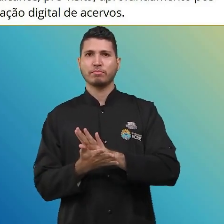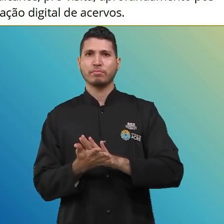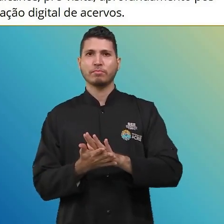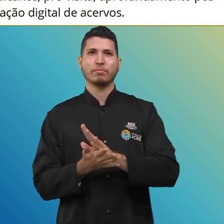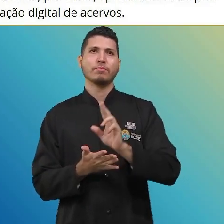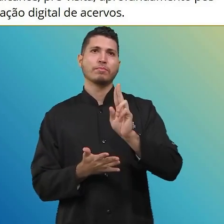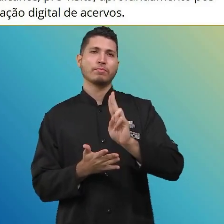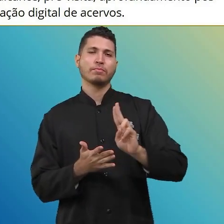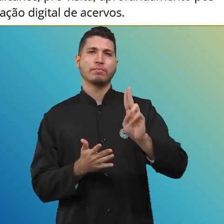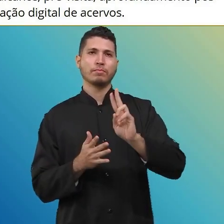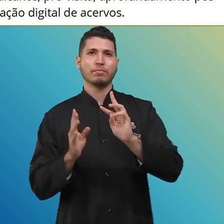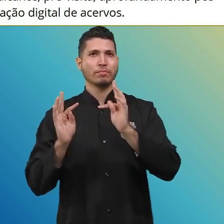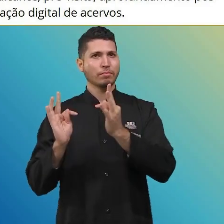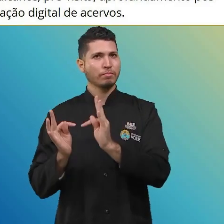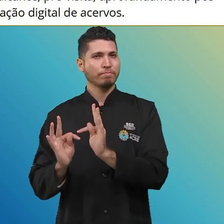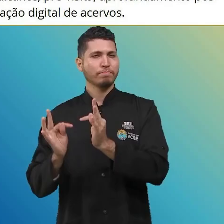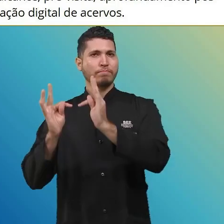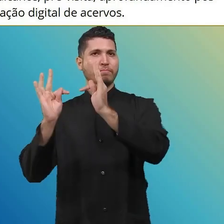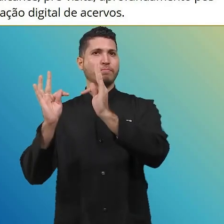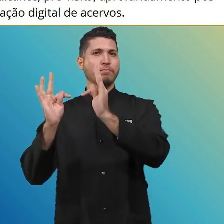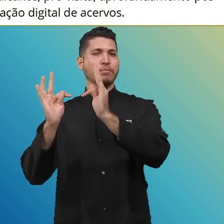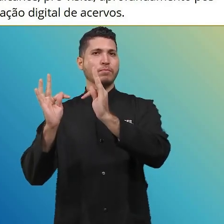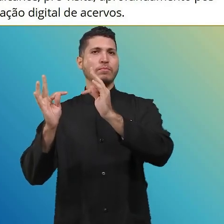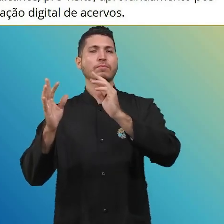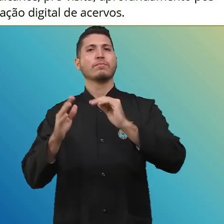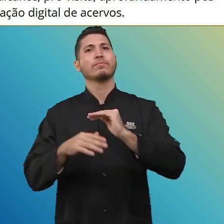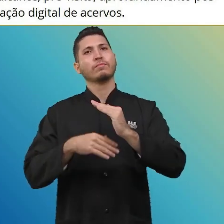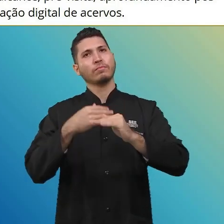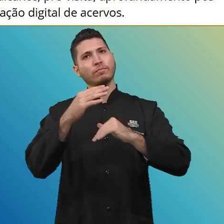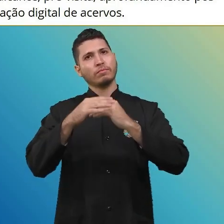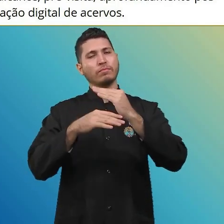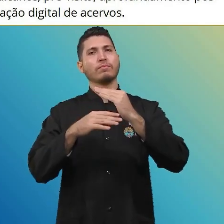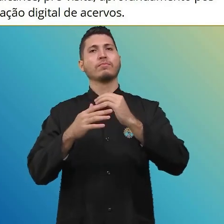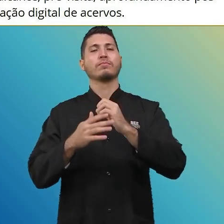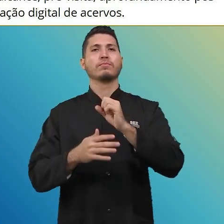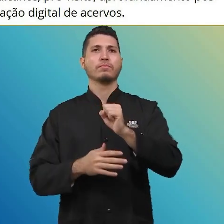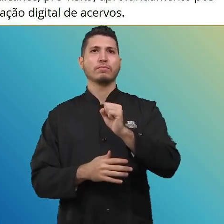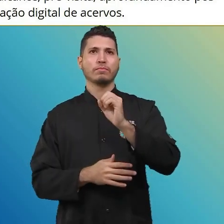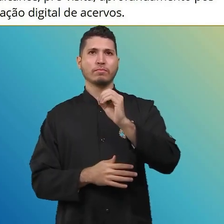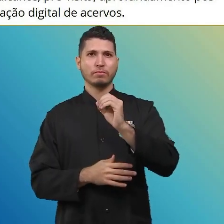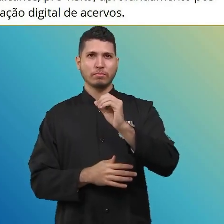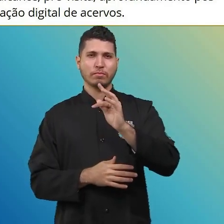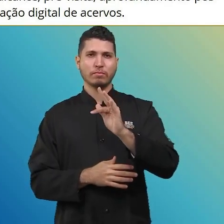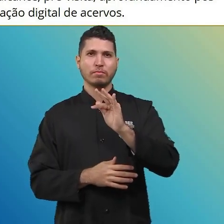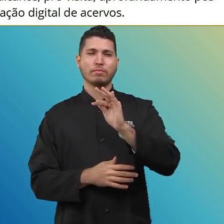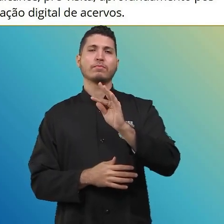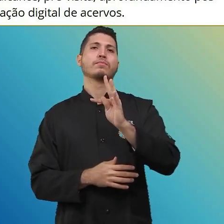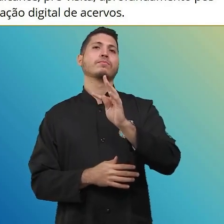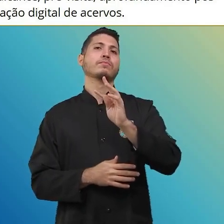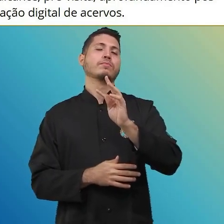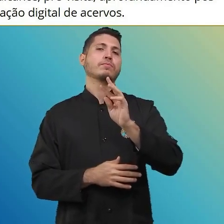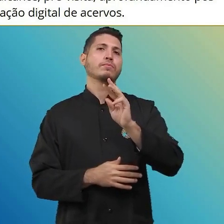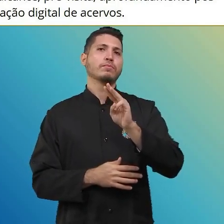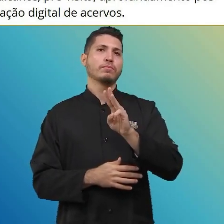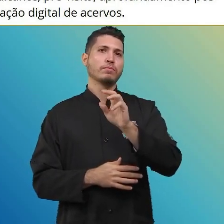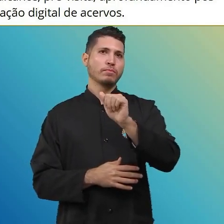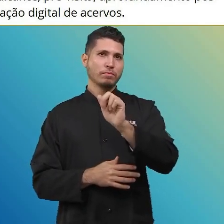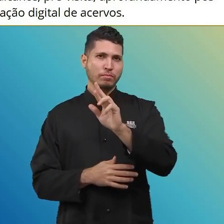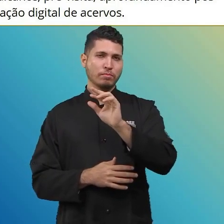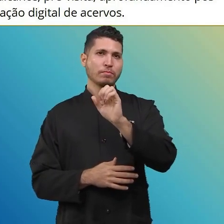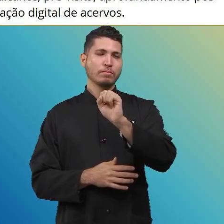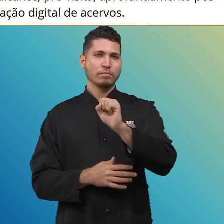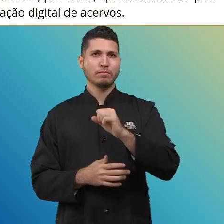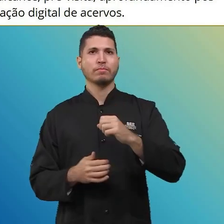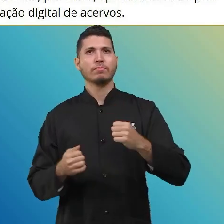da informação, desenvolvimento de software e a atualização de conteúdo. Então, é um custo bem